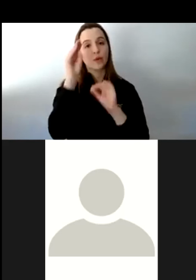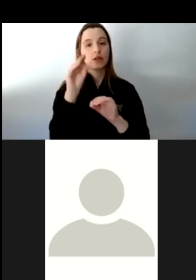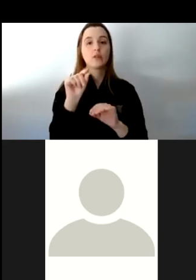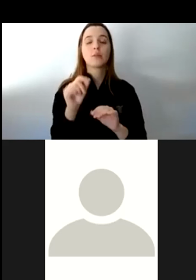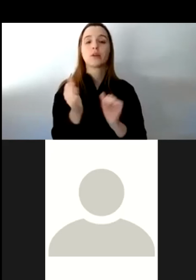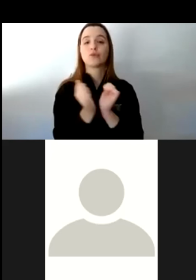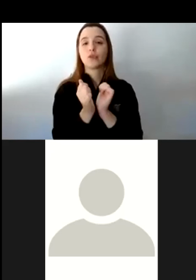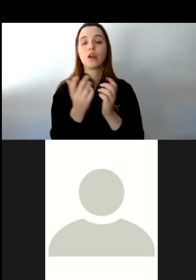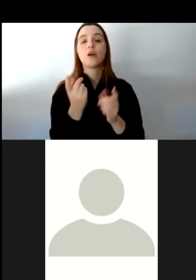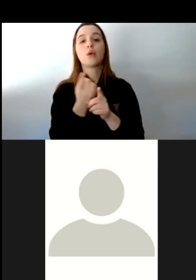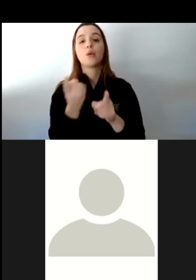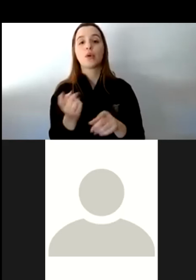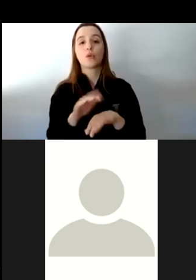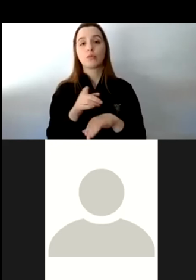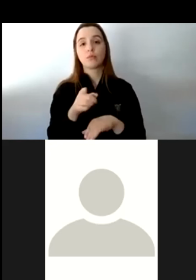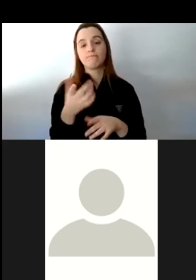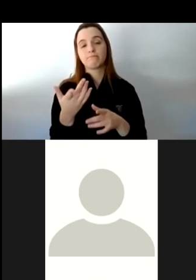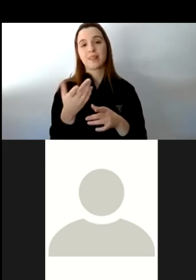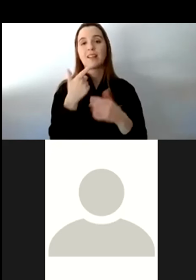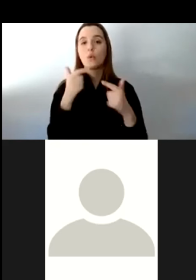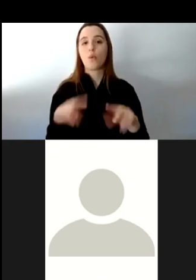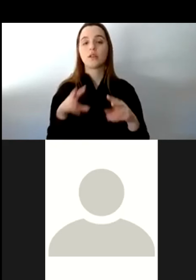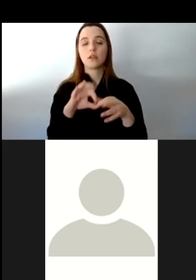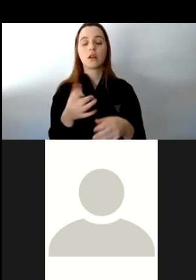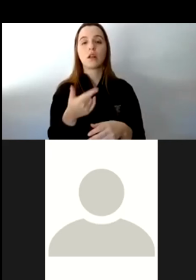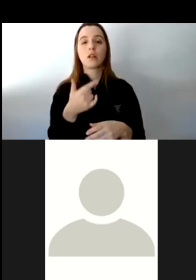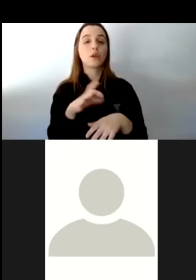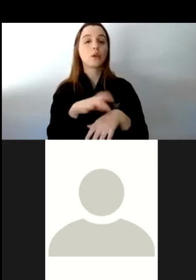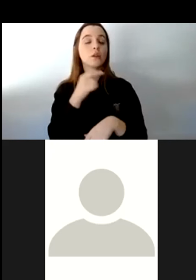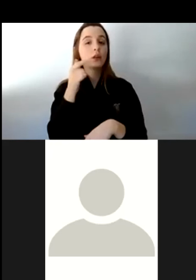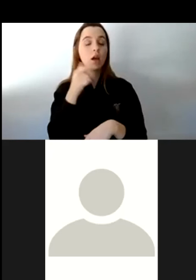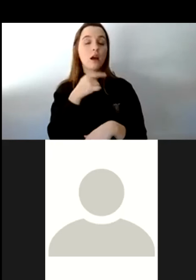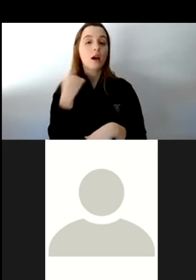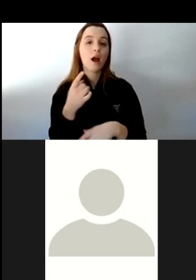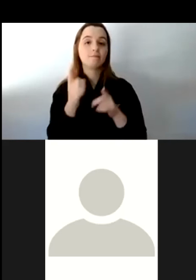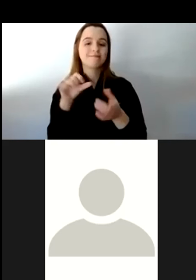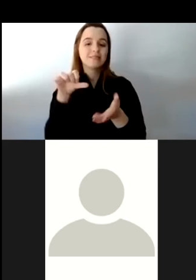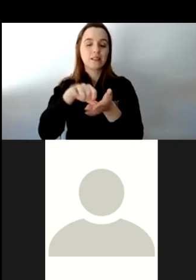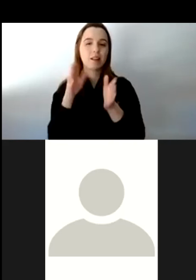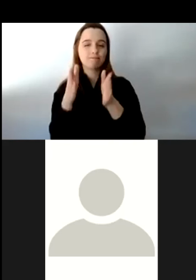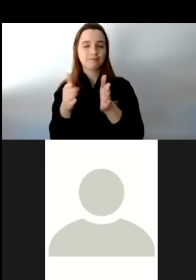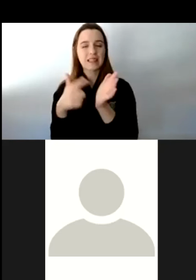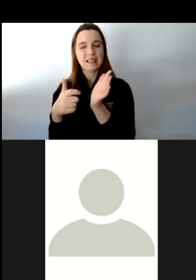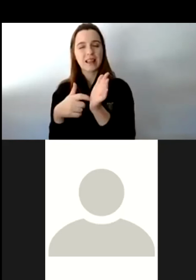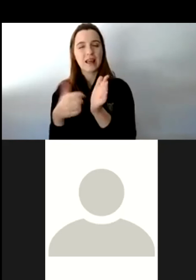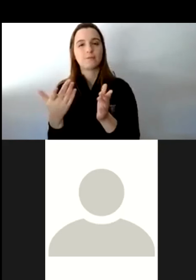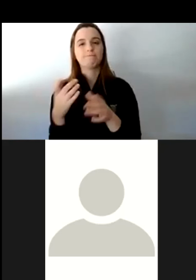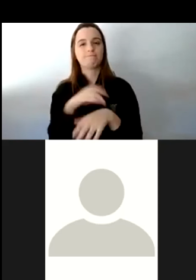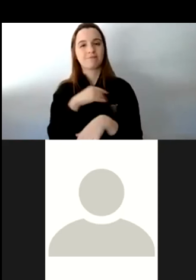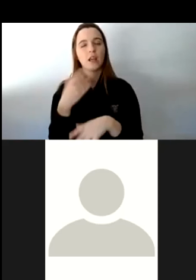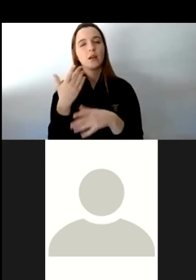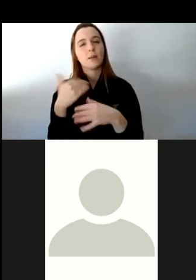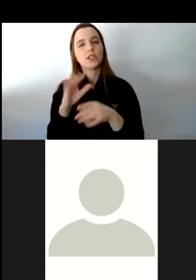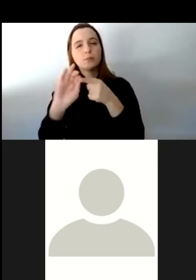Social, pois a linguagem utilizada no universo das doenças raras é vulgarmente centrada em necessidades clínicas muito